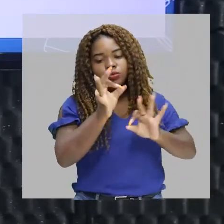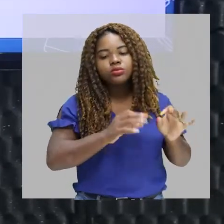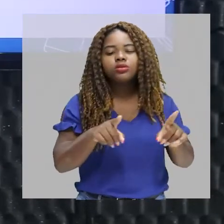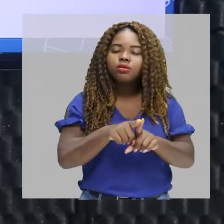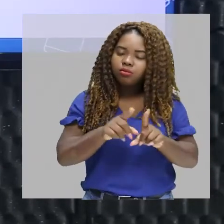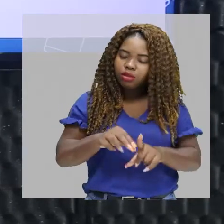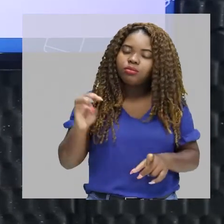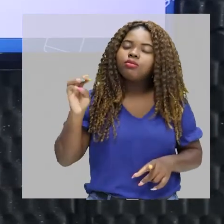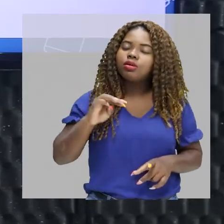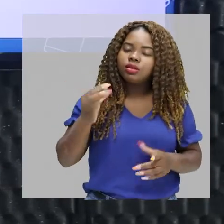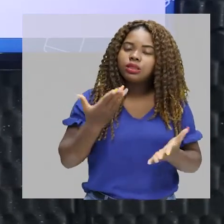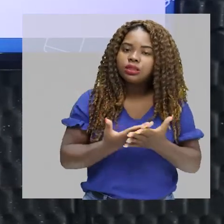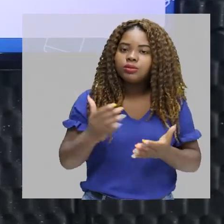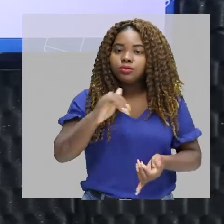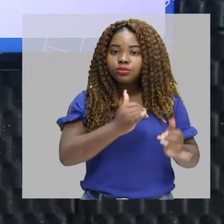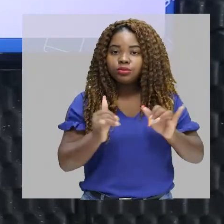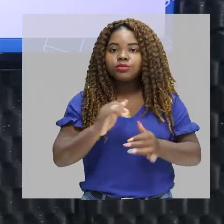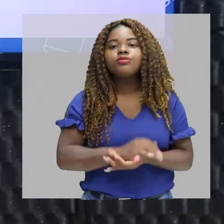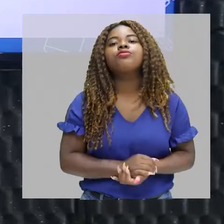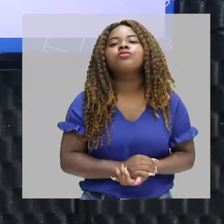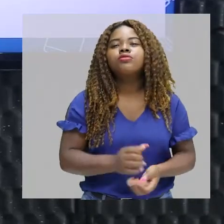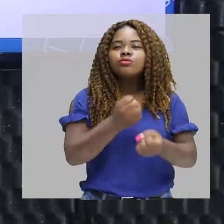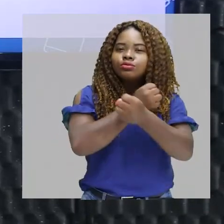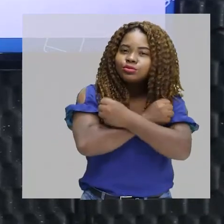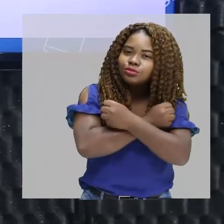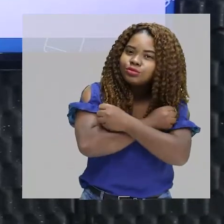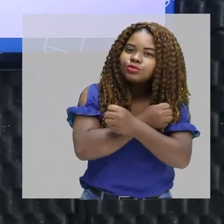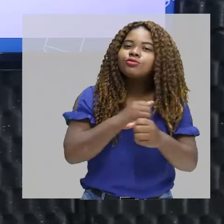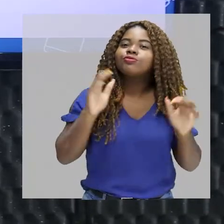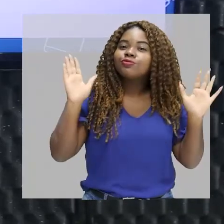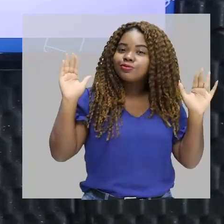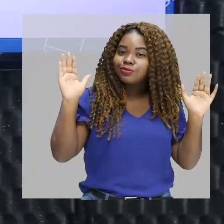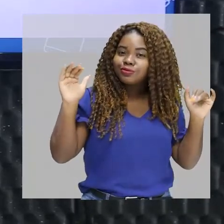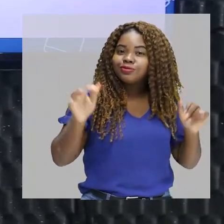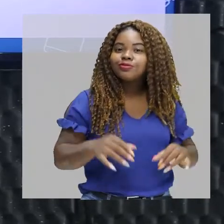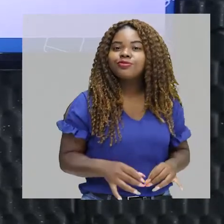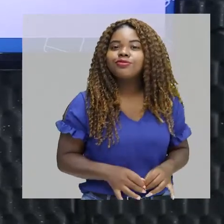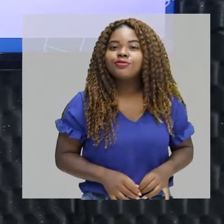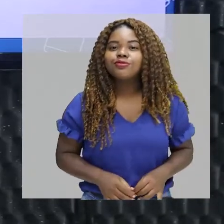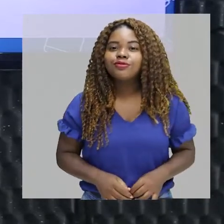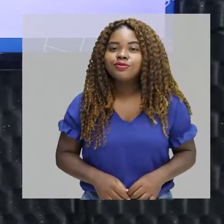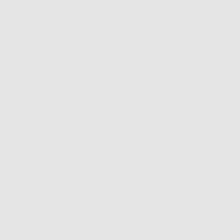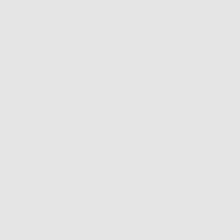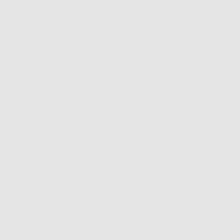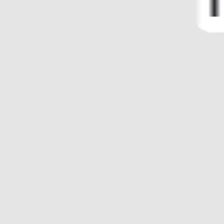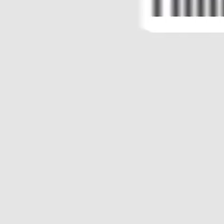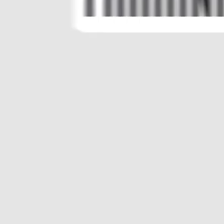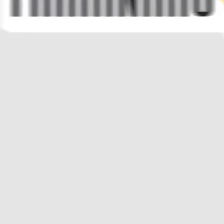matemática na nossa aula de química. Turminha, forte abraço, até a próxima. Valeu!